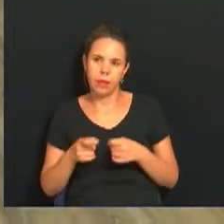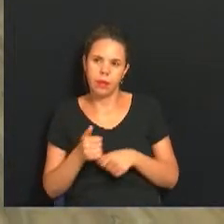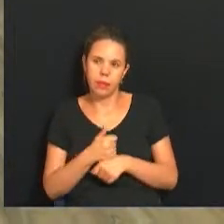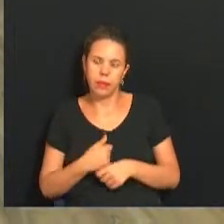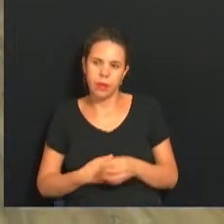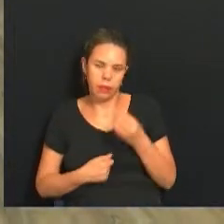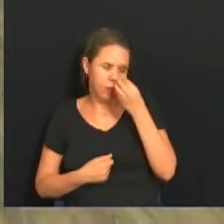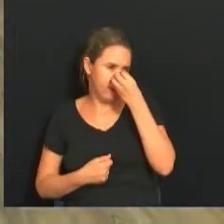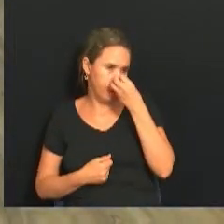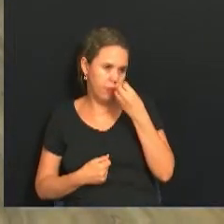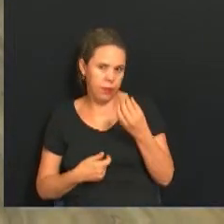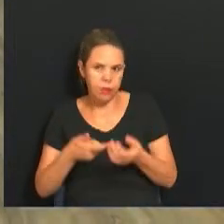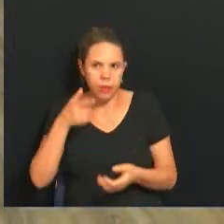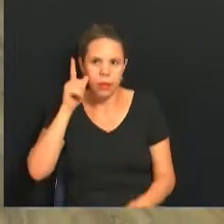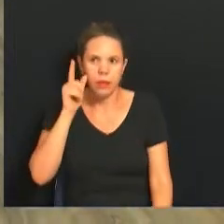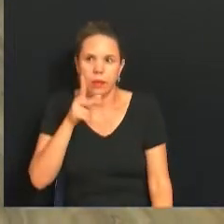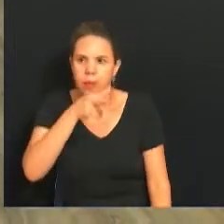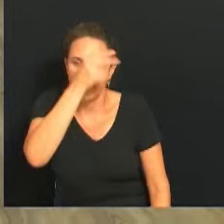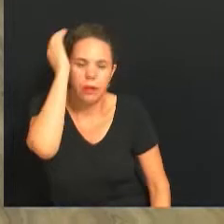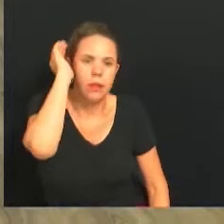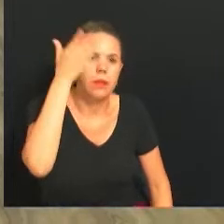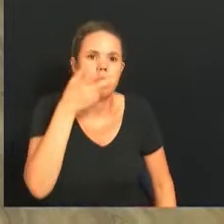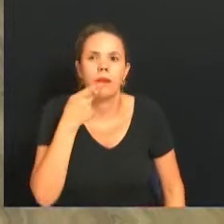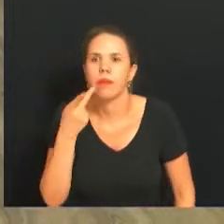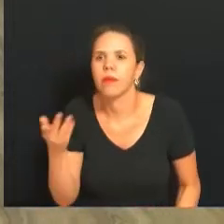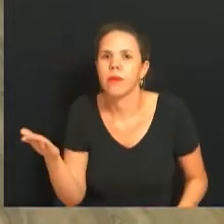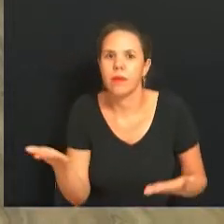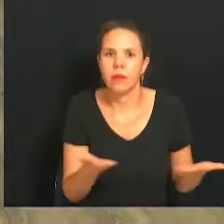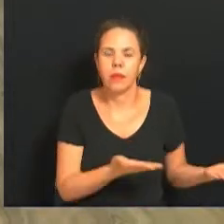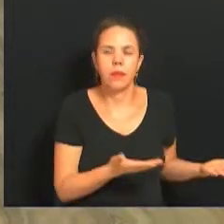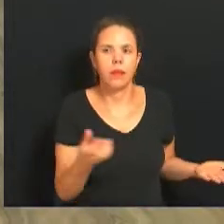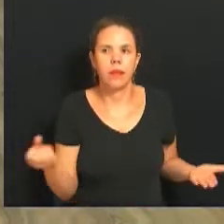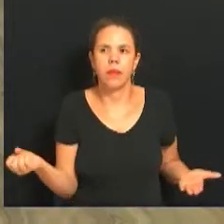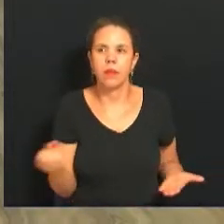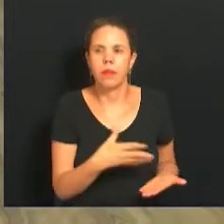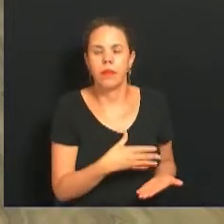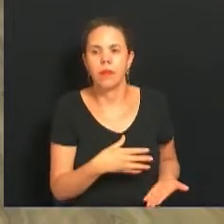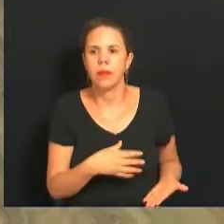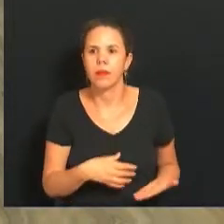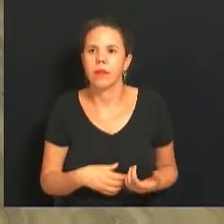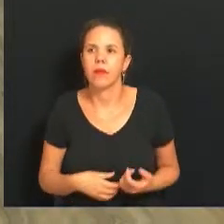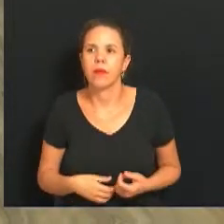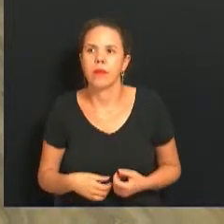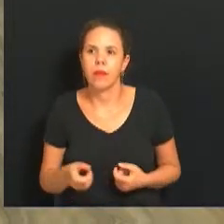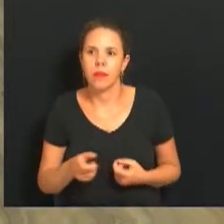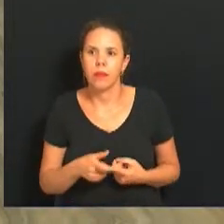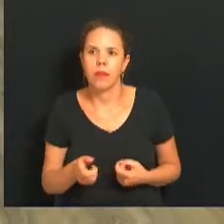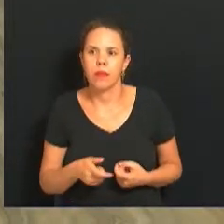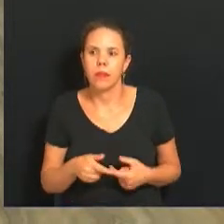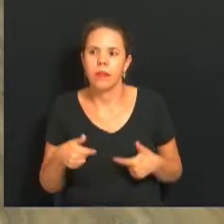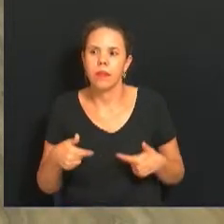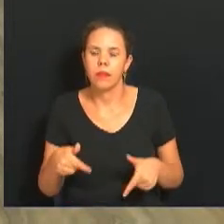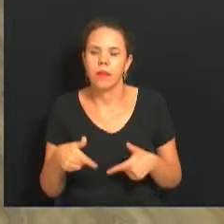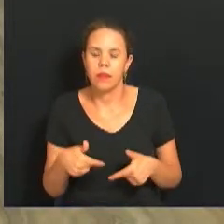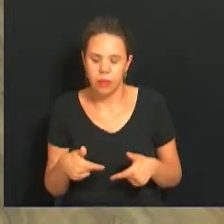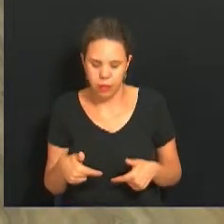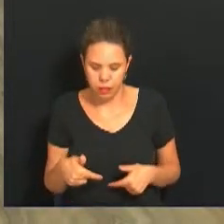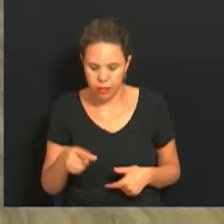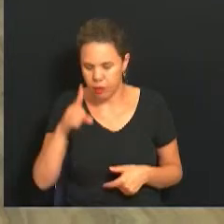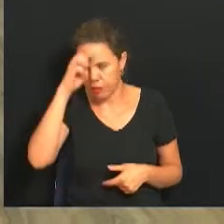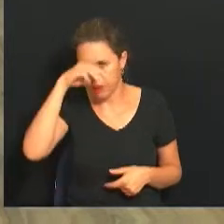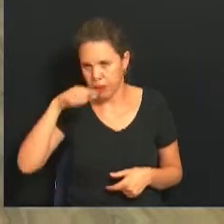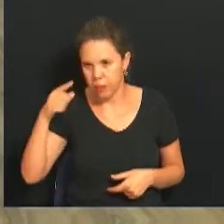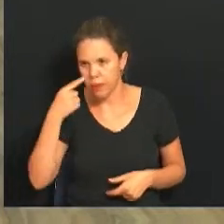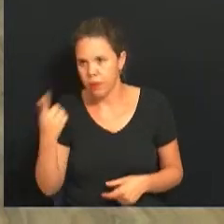Olha, e ontem o prefeito Dário Saad recepcionou os novos residentes que vão atuar na rede Mário Gatti. Confira